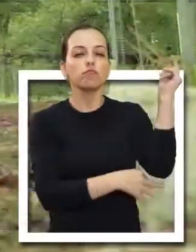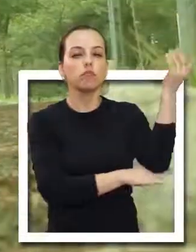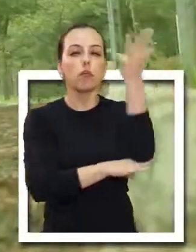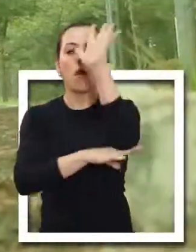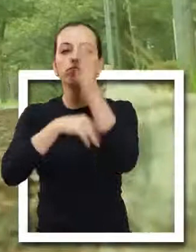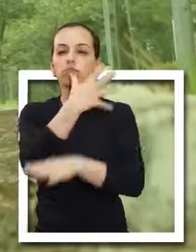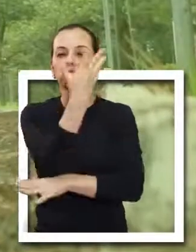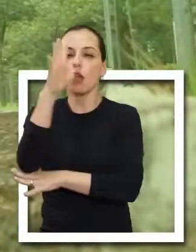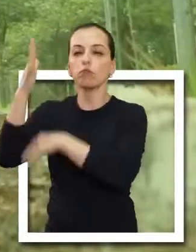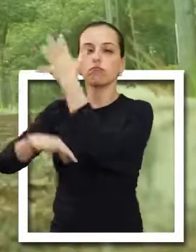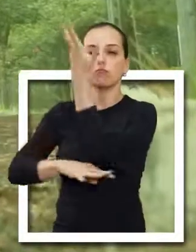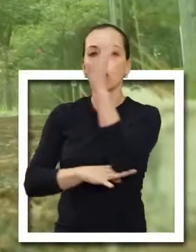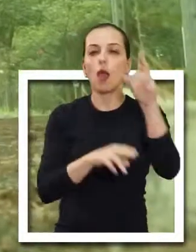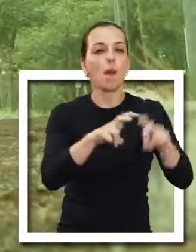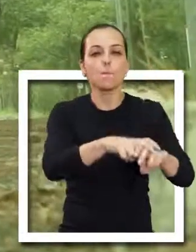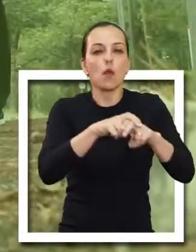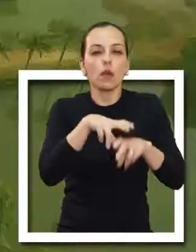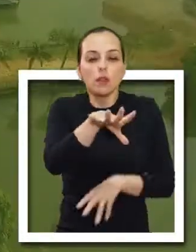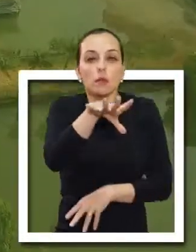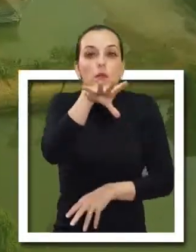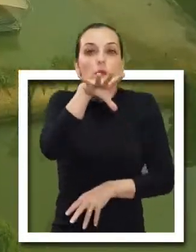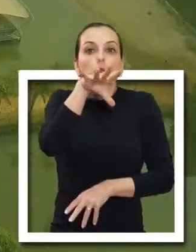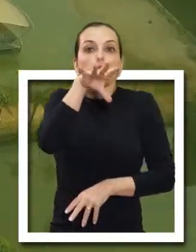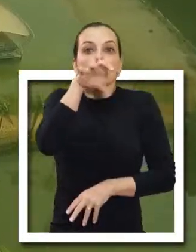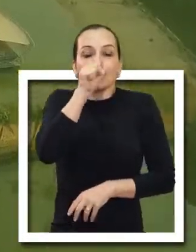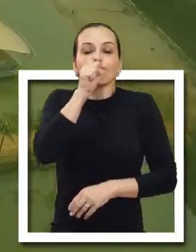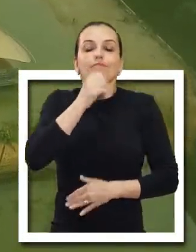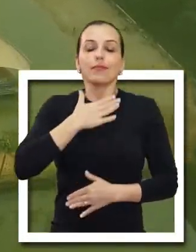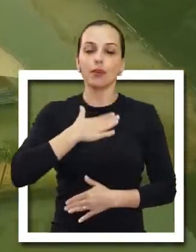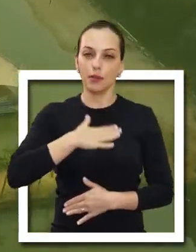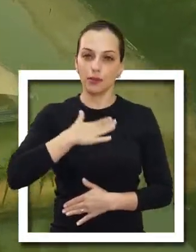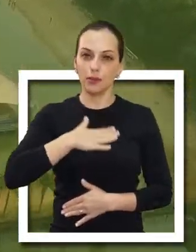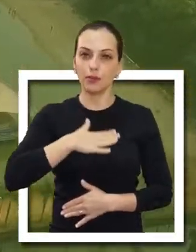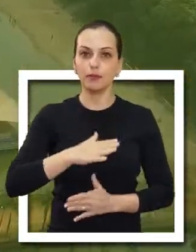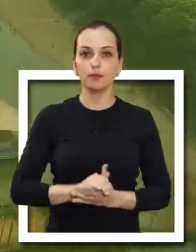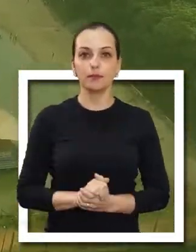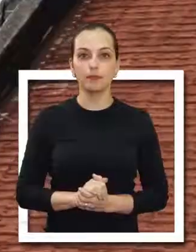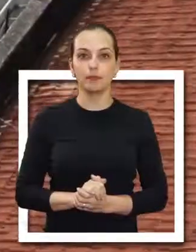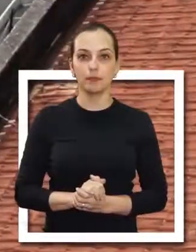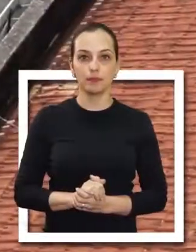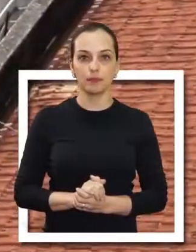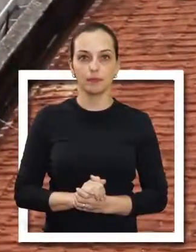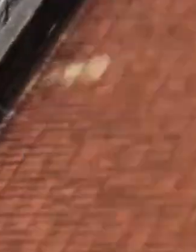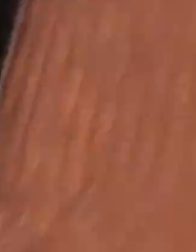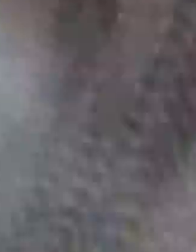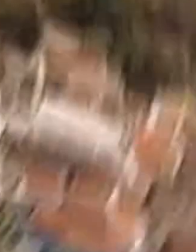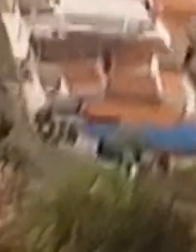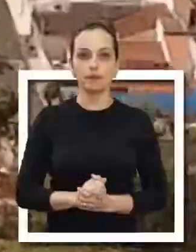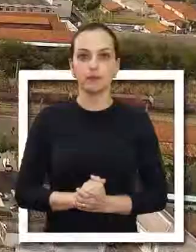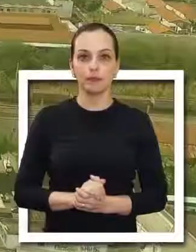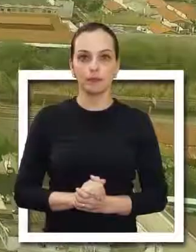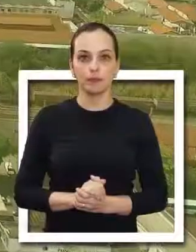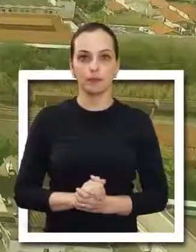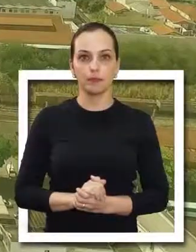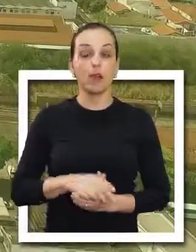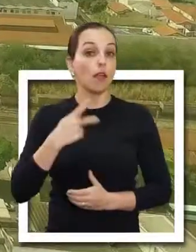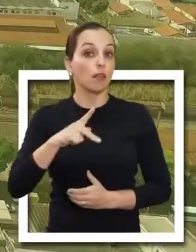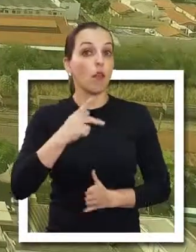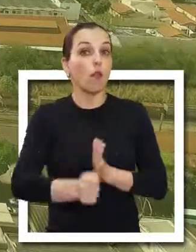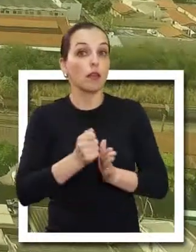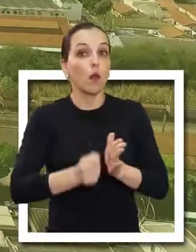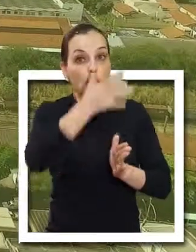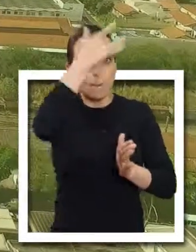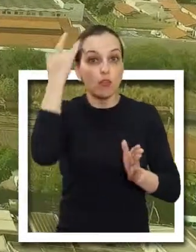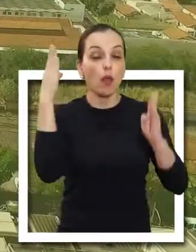o clima agradável, consequência do elevado percentual de área verde por habitante. Com mais de